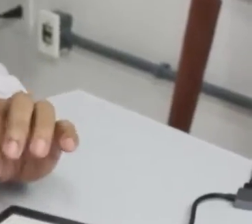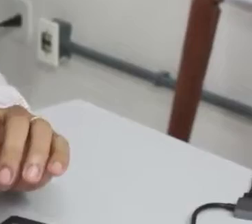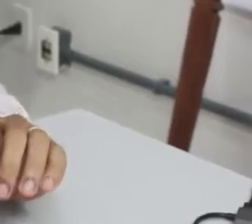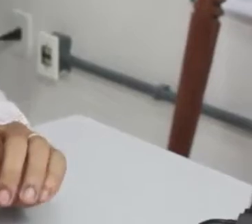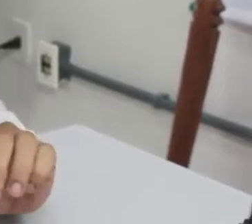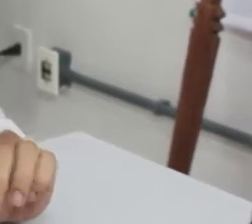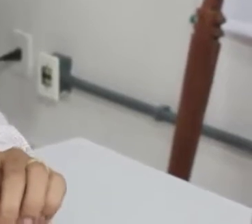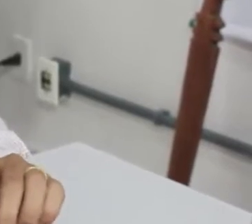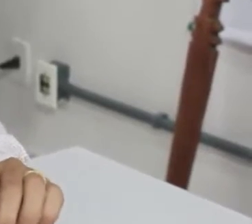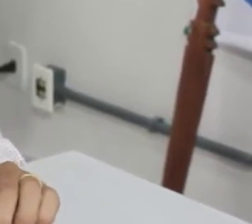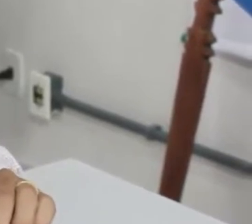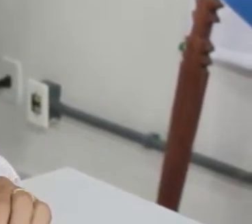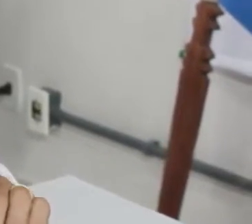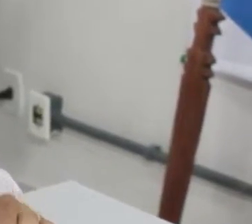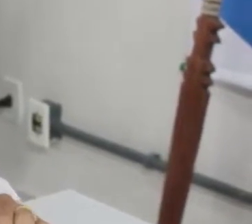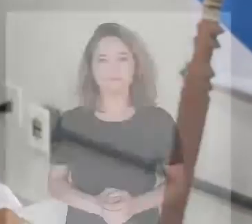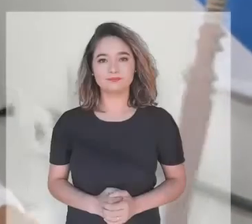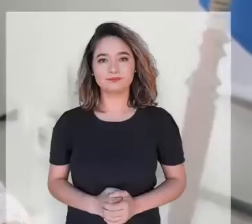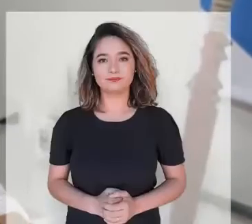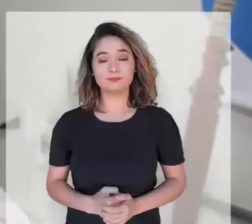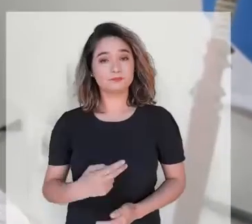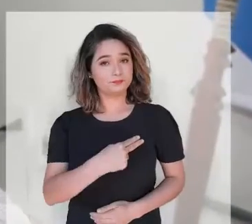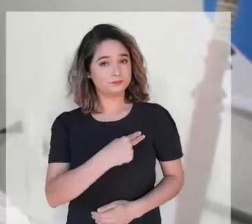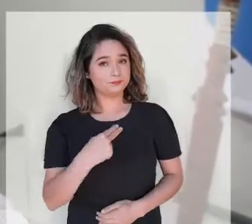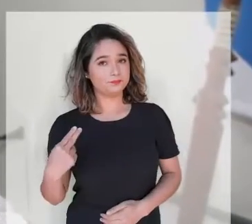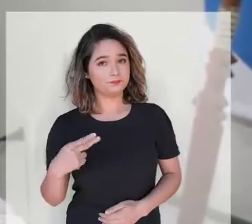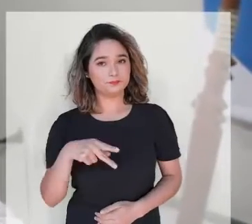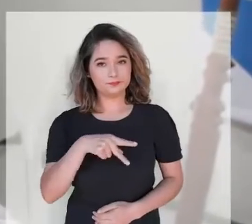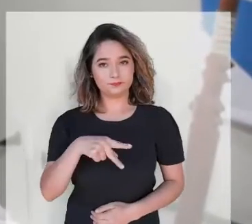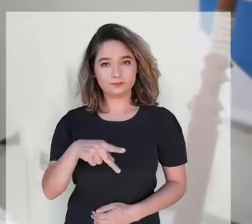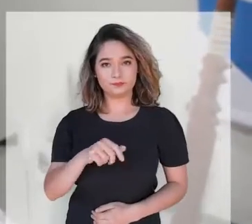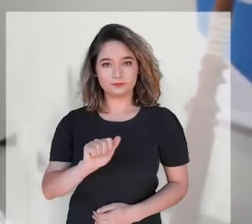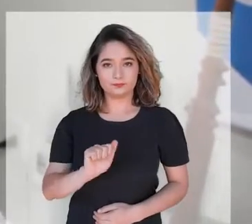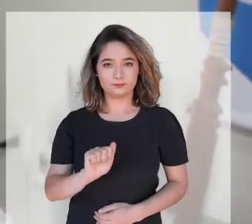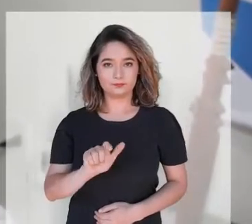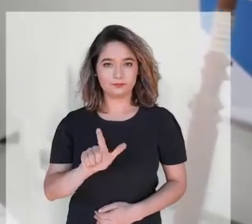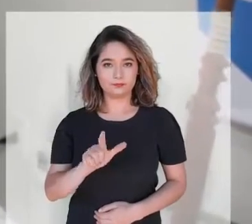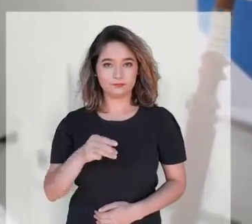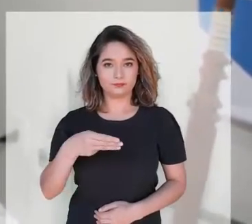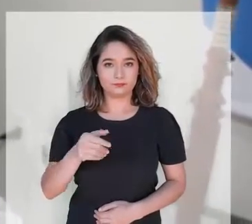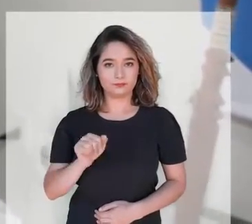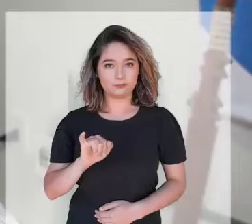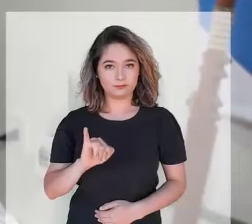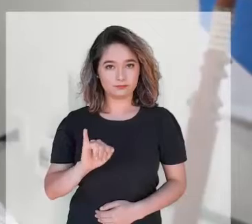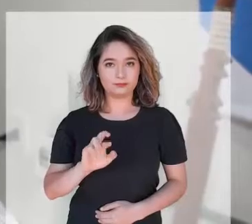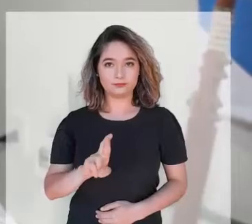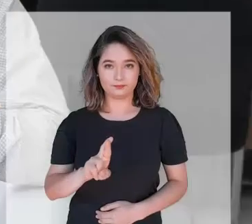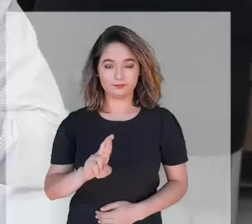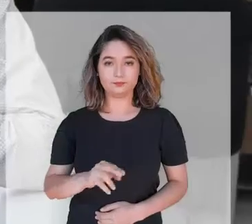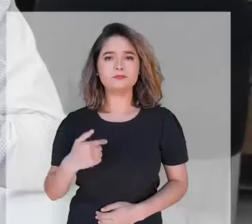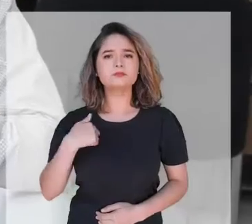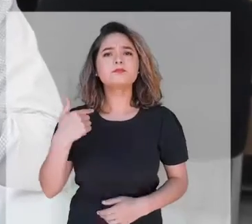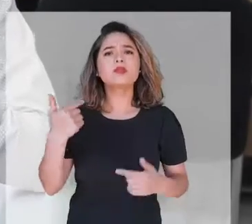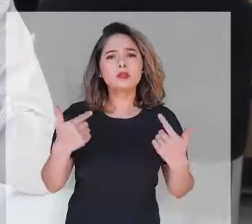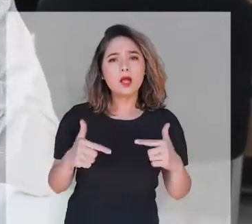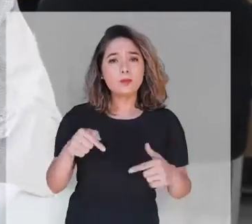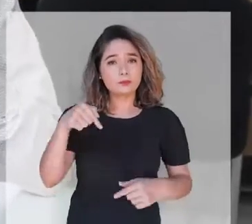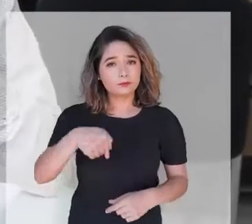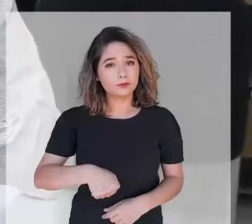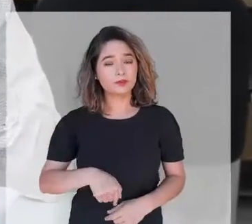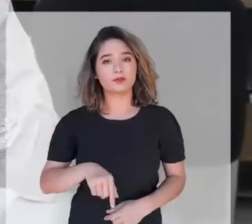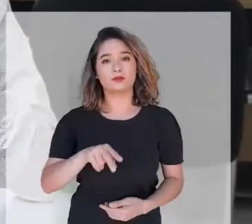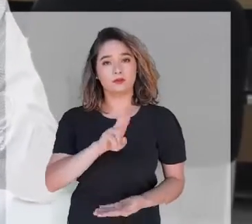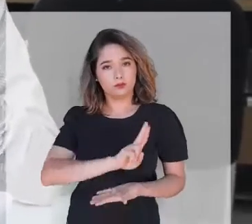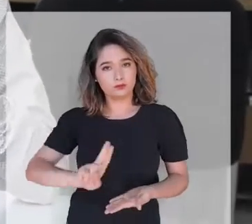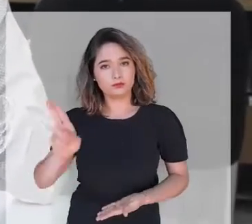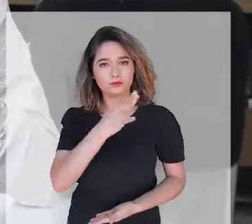Meu nome é professor Almir Oliveira de Menezes, eu sou lotado no Departamento de Ciências Sociais, eu ministro geralmente as disciplinas